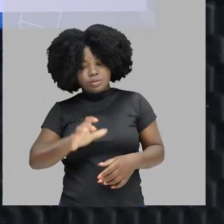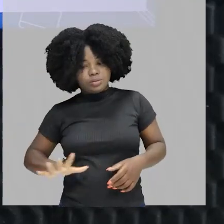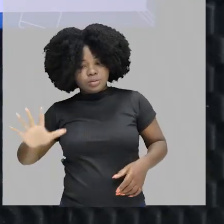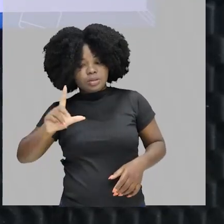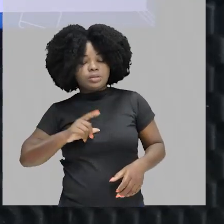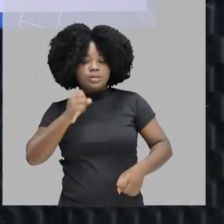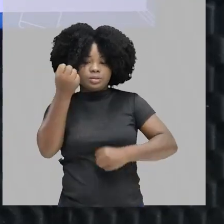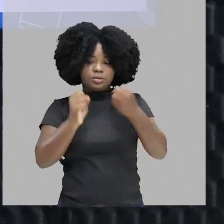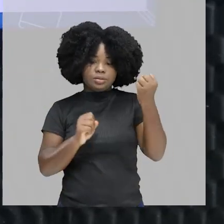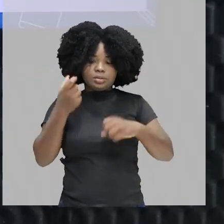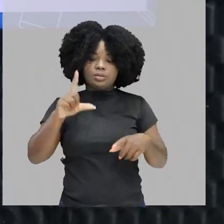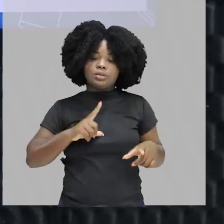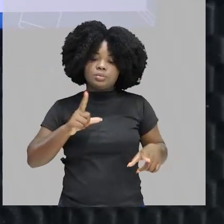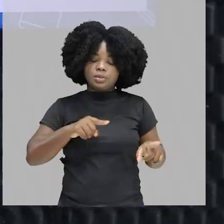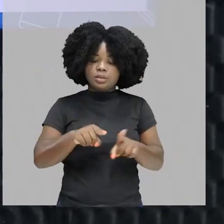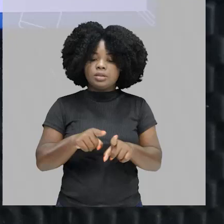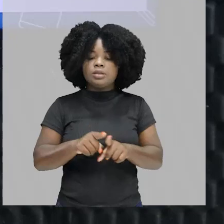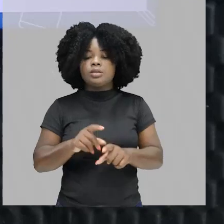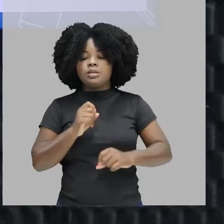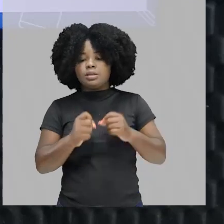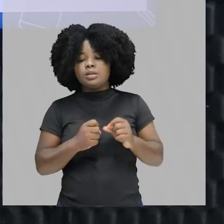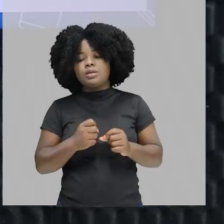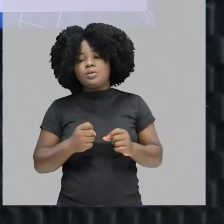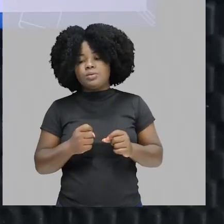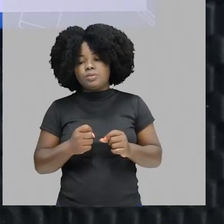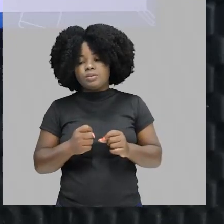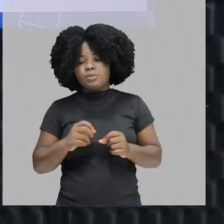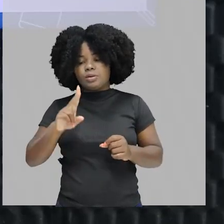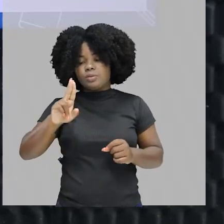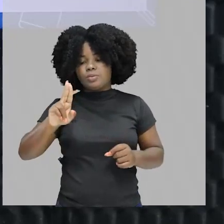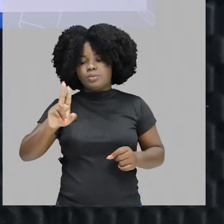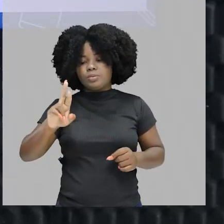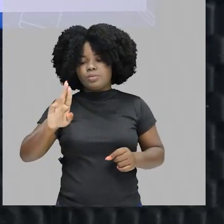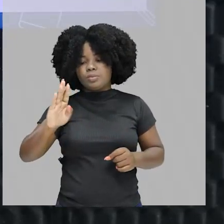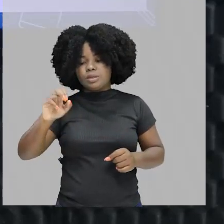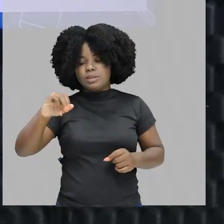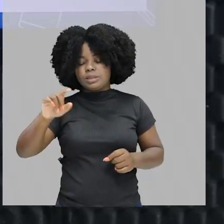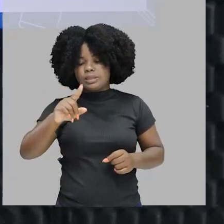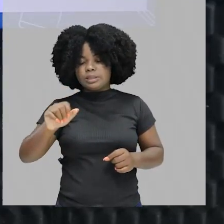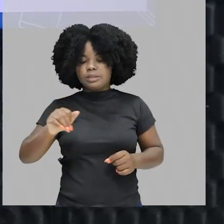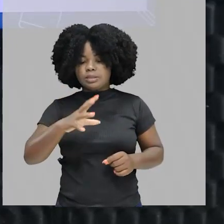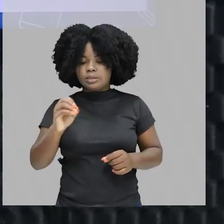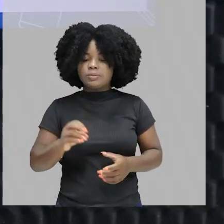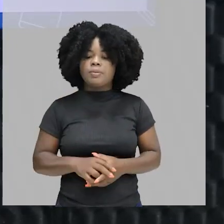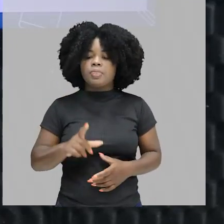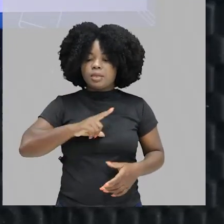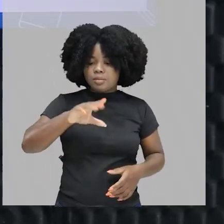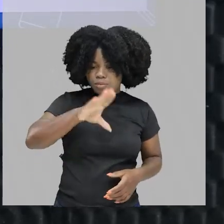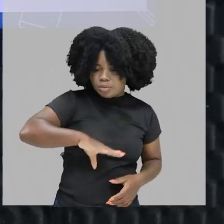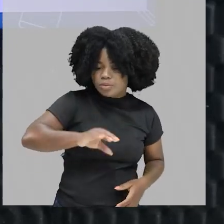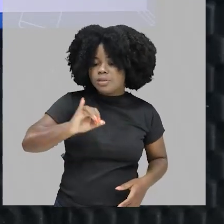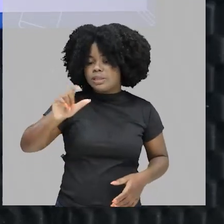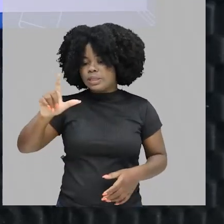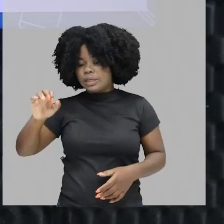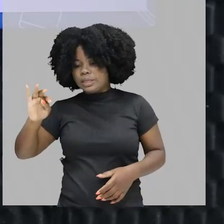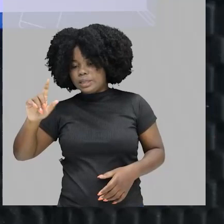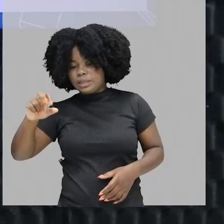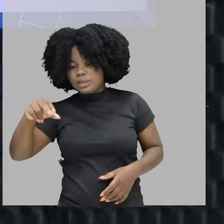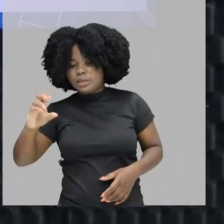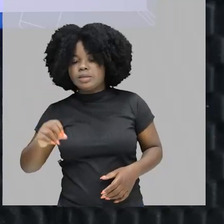de urbanização. Nós vamos ter ali uma grande concentração de portugueses, italianos, como eu te citei,